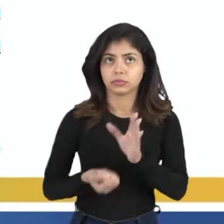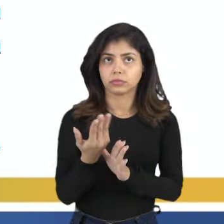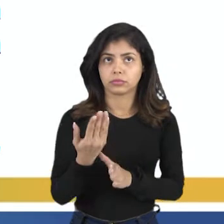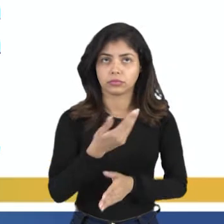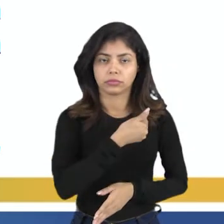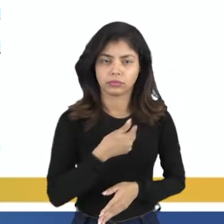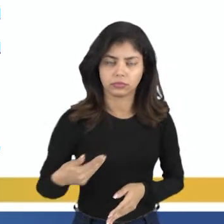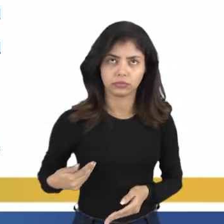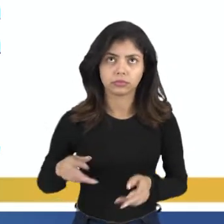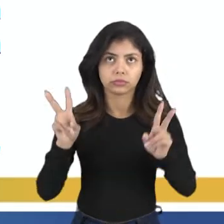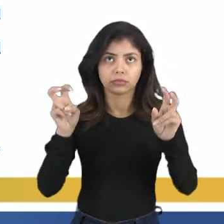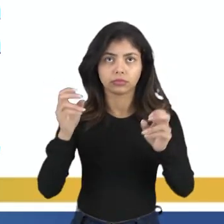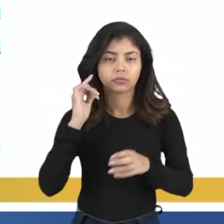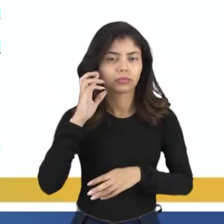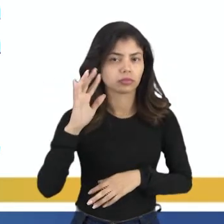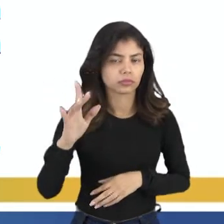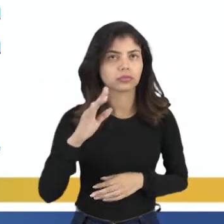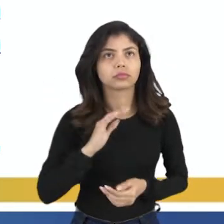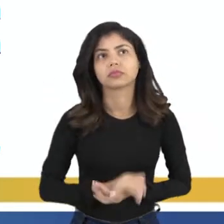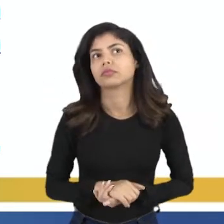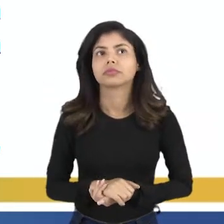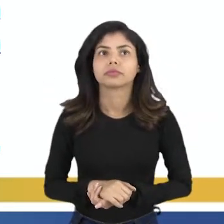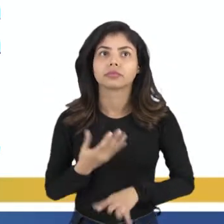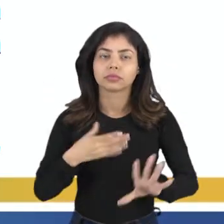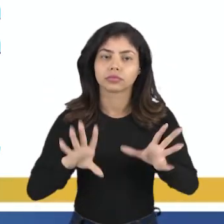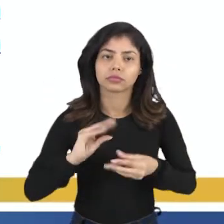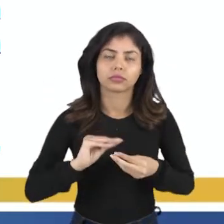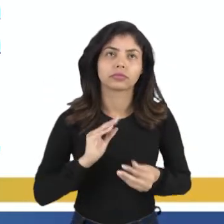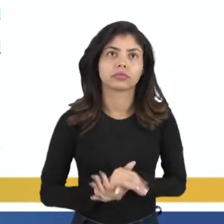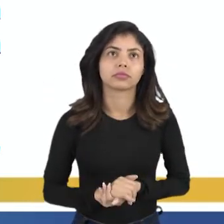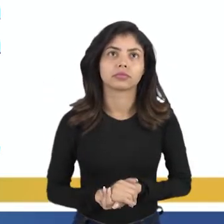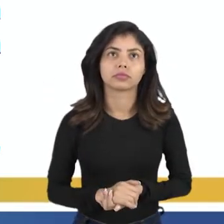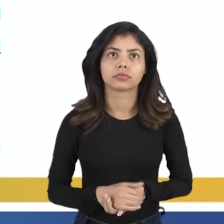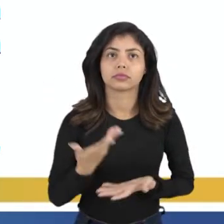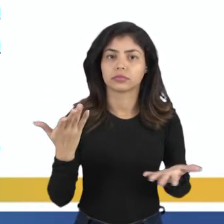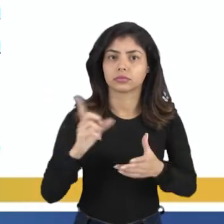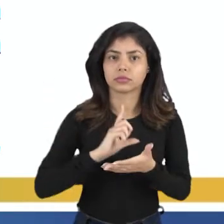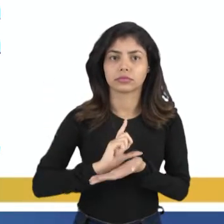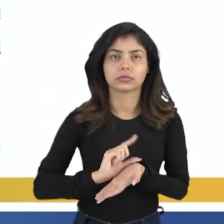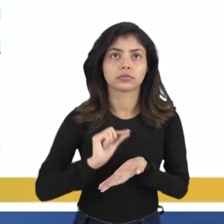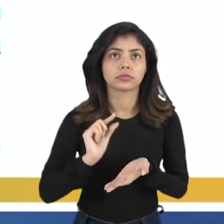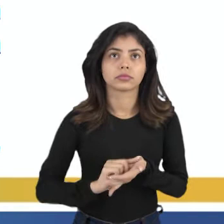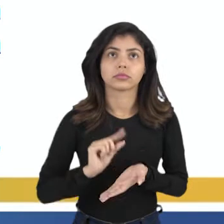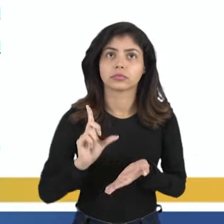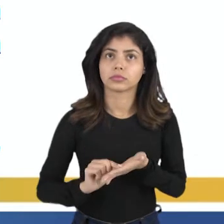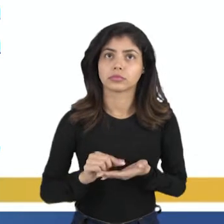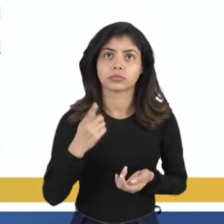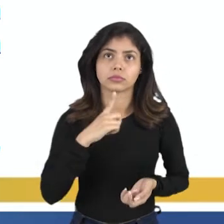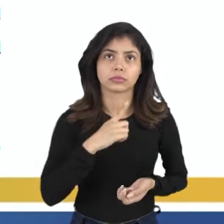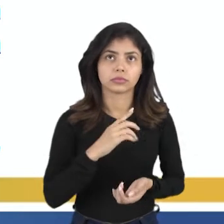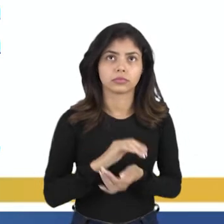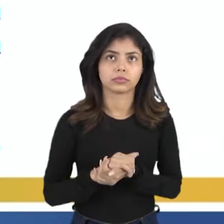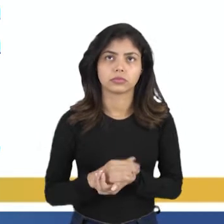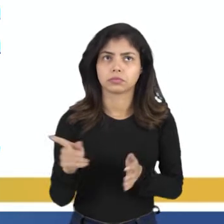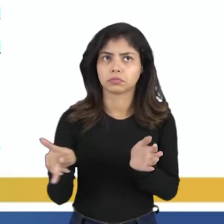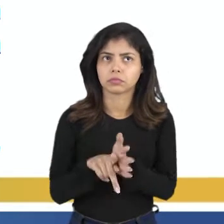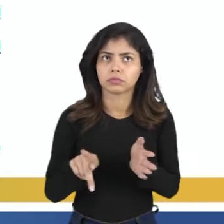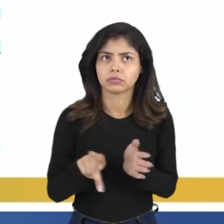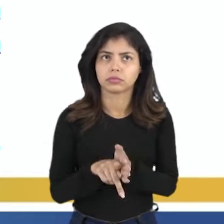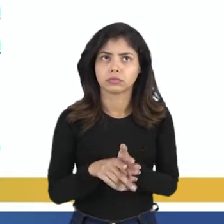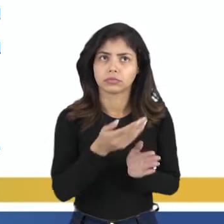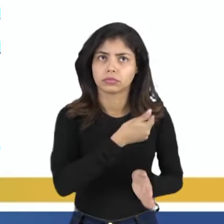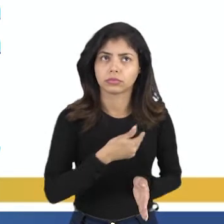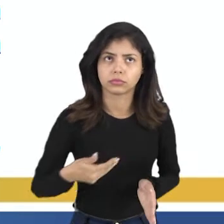em publicidade, teorias e reflexões. Resumo. O presente artigo aborda uma questão primordial